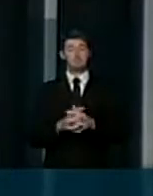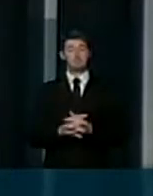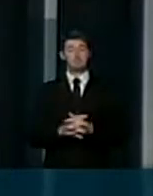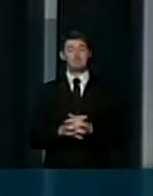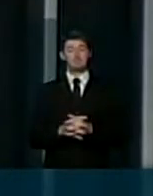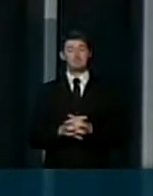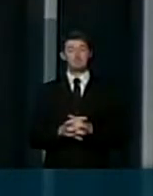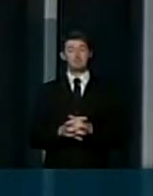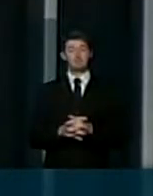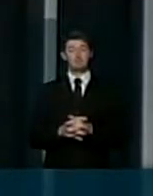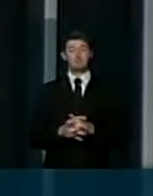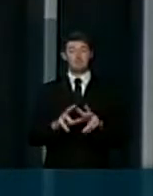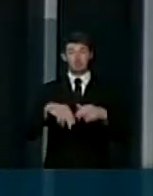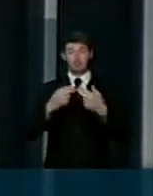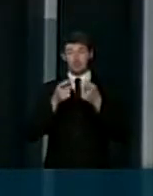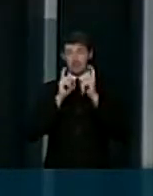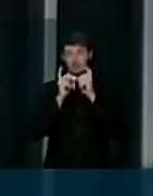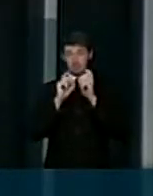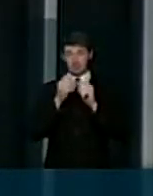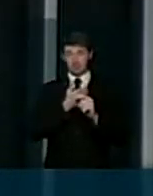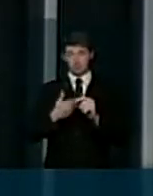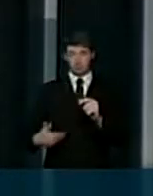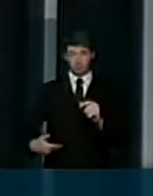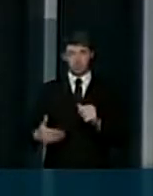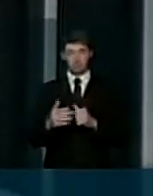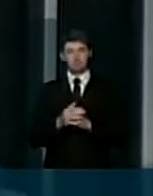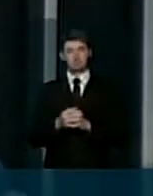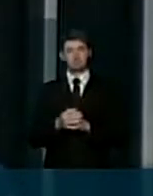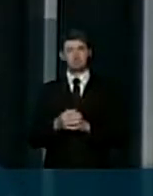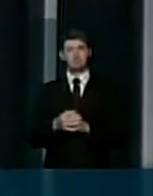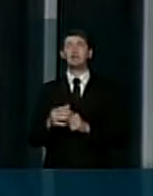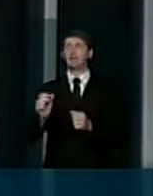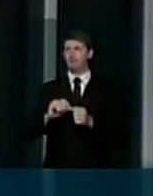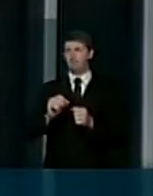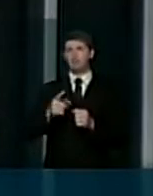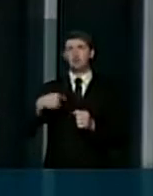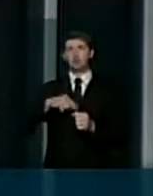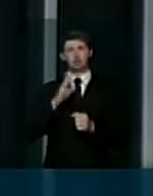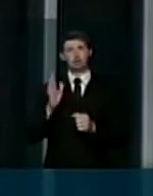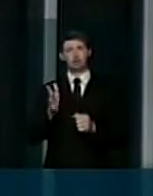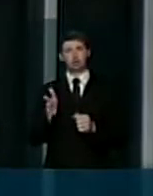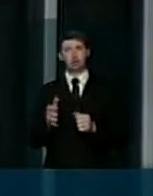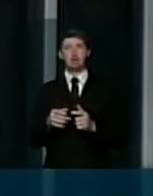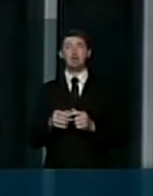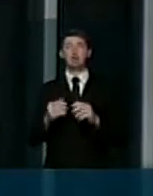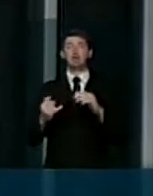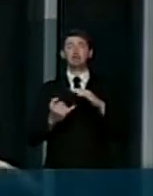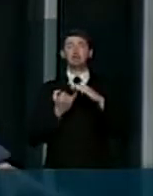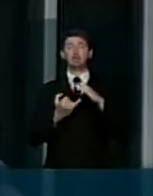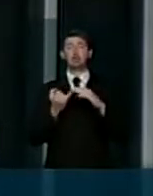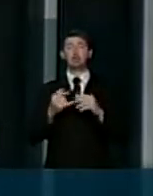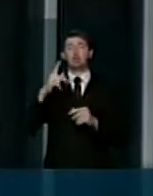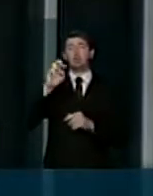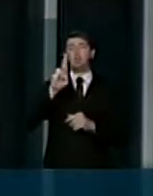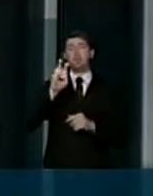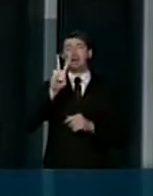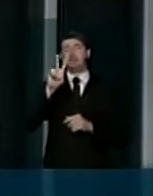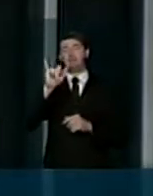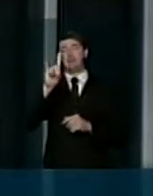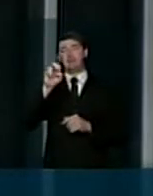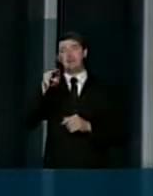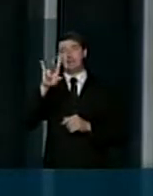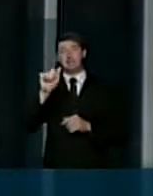na questão da administração pública, nós instituímos lá o Instituto de Previdência do município,